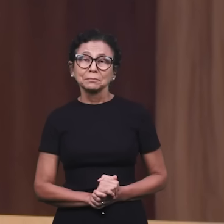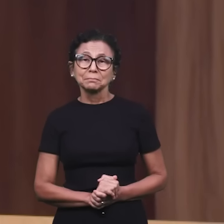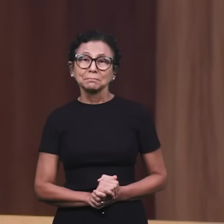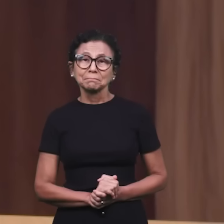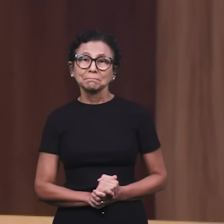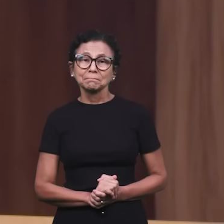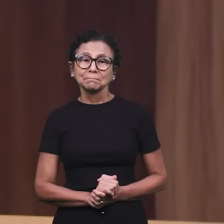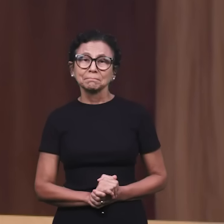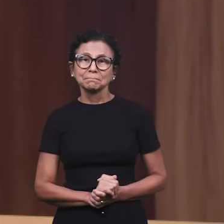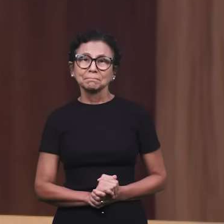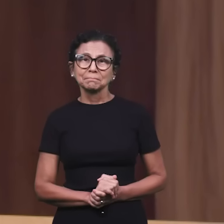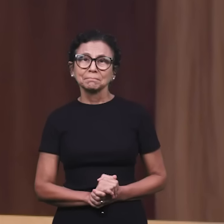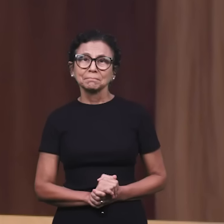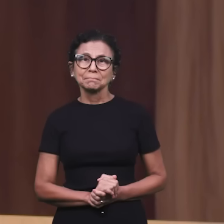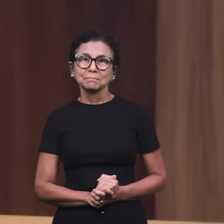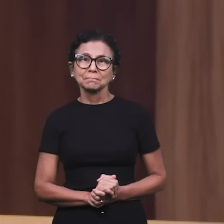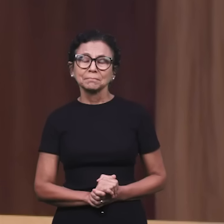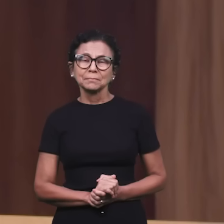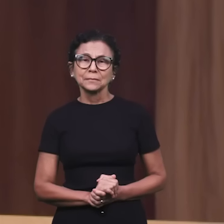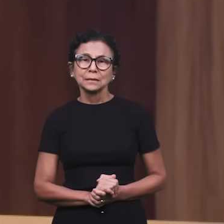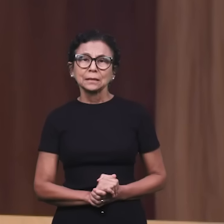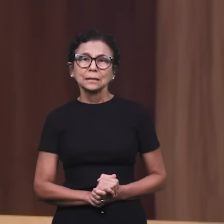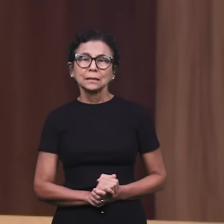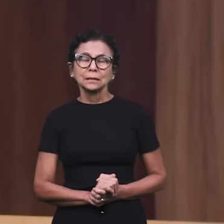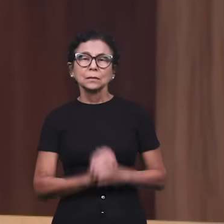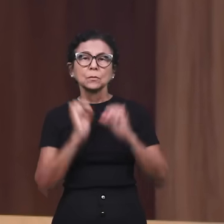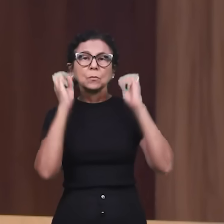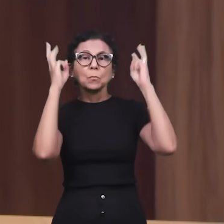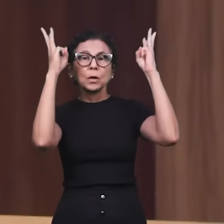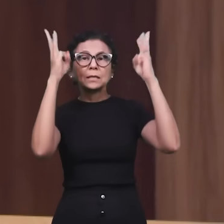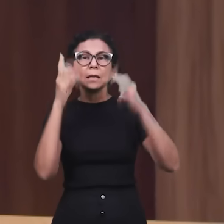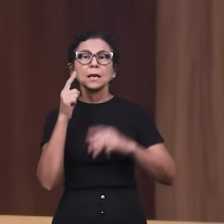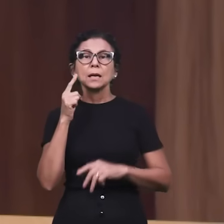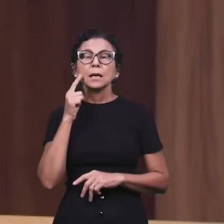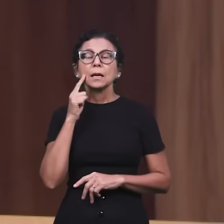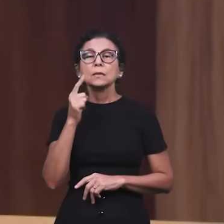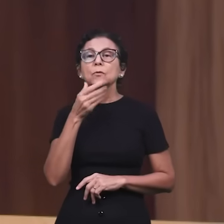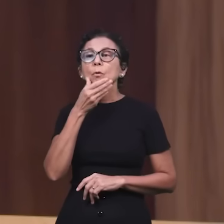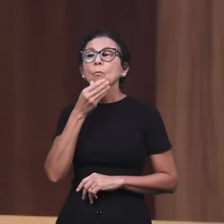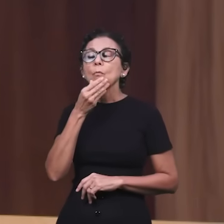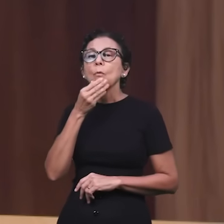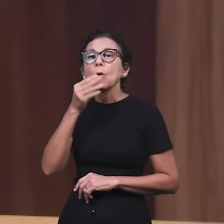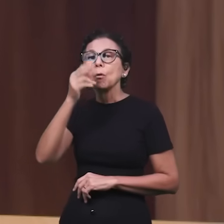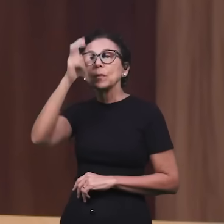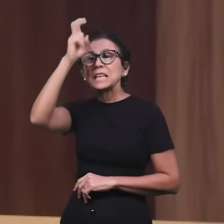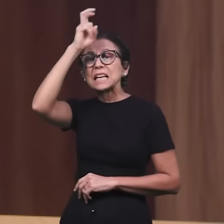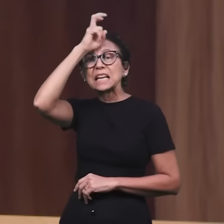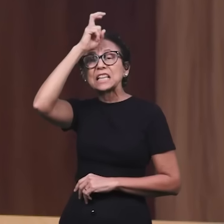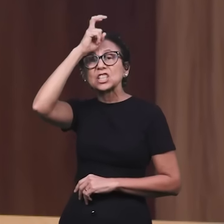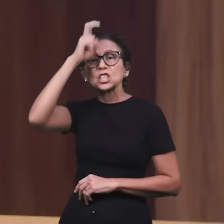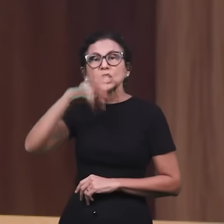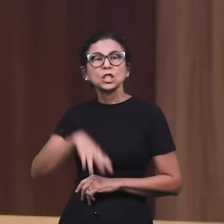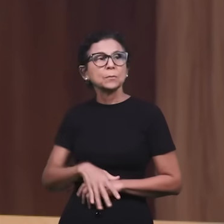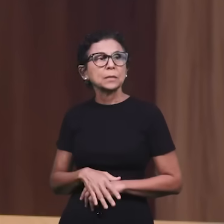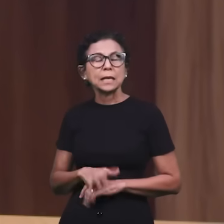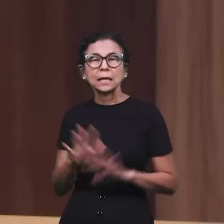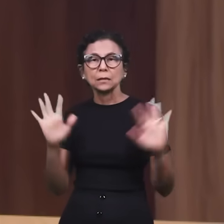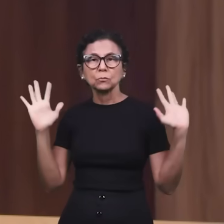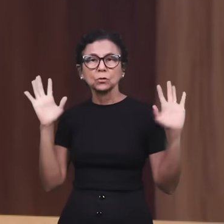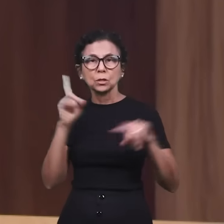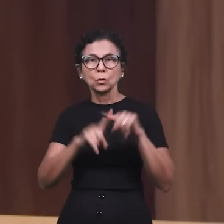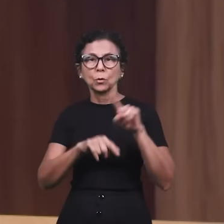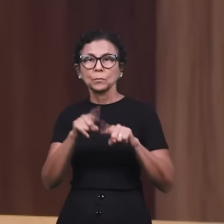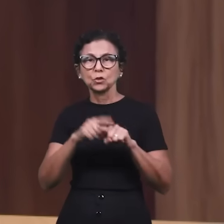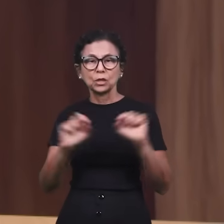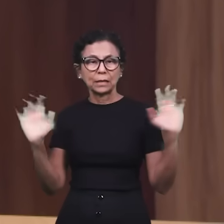forma com que ele matou aquele egípcio. Exato. Ele matou o egípcio, no momento explosivo, com a mão. Não tinha arma de fogo nem arma branca.